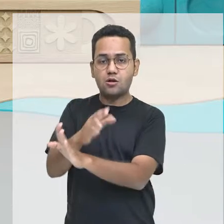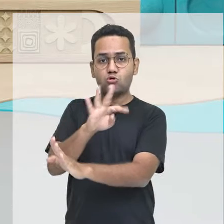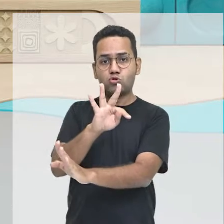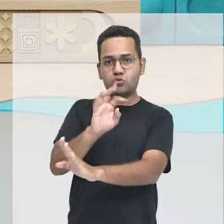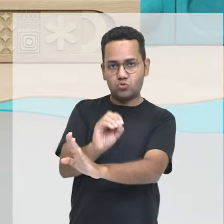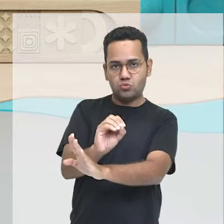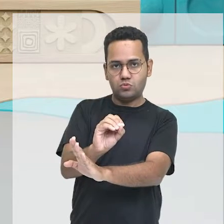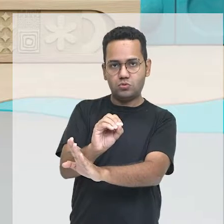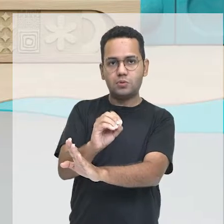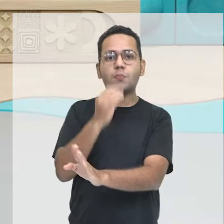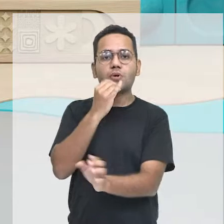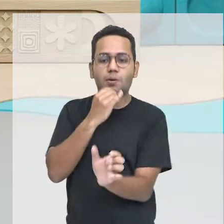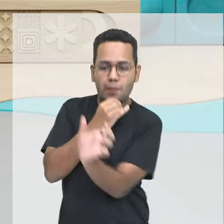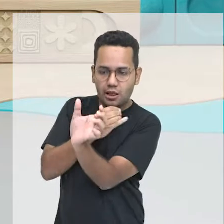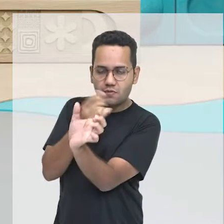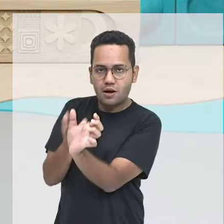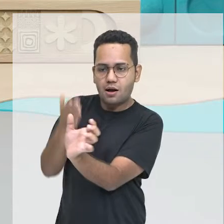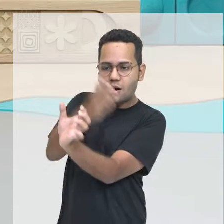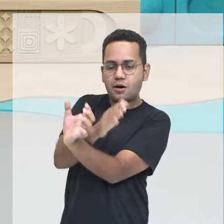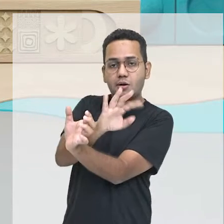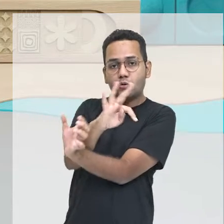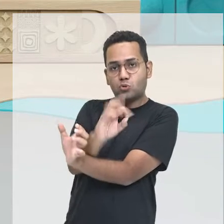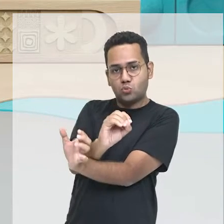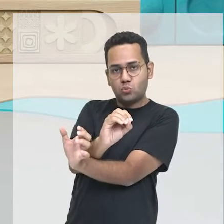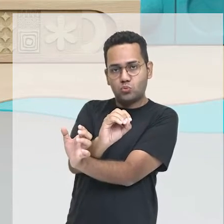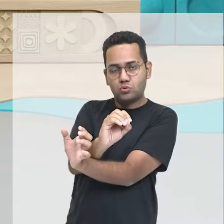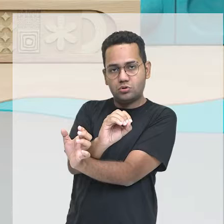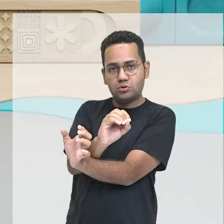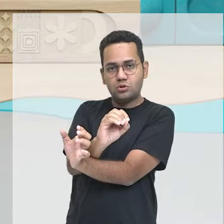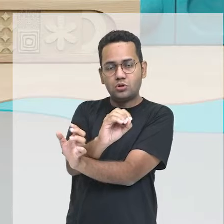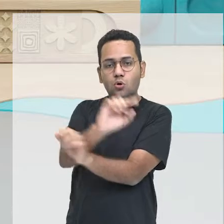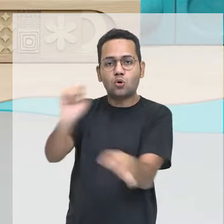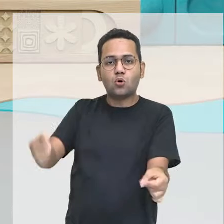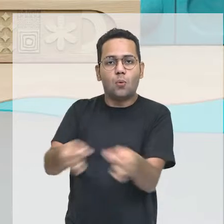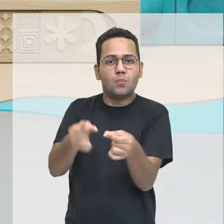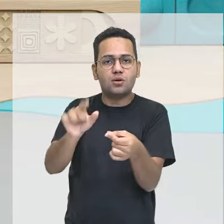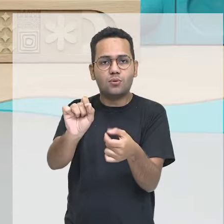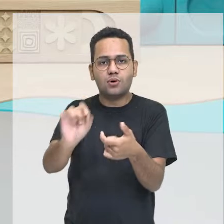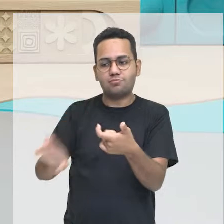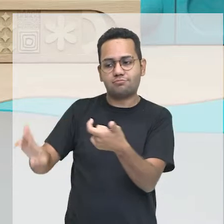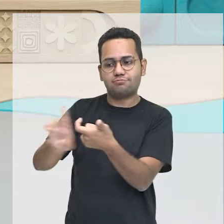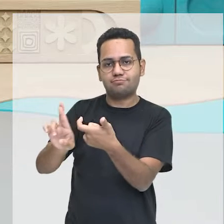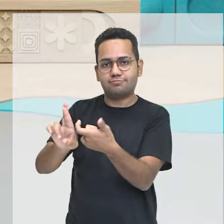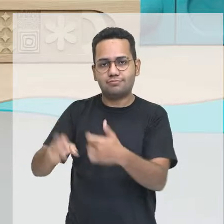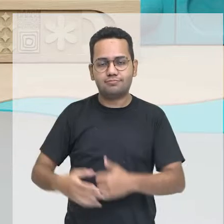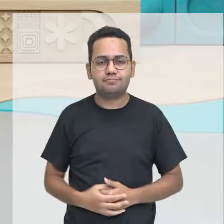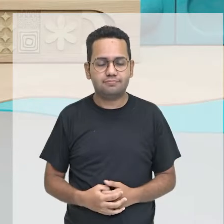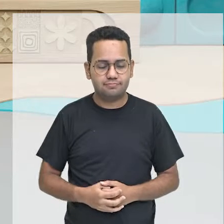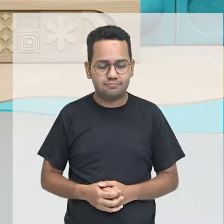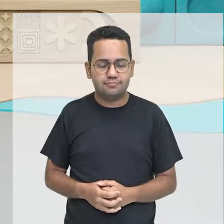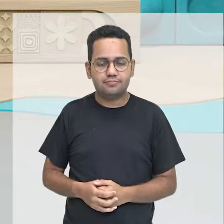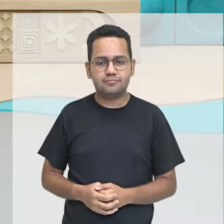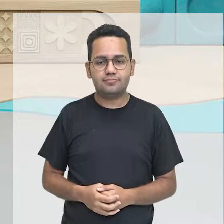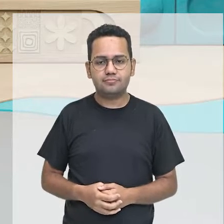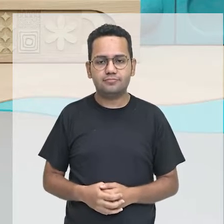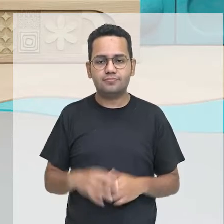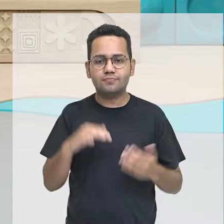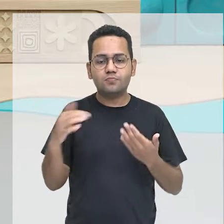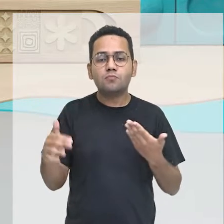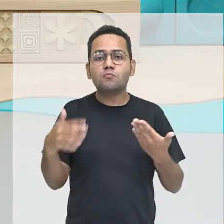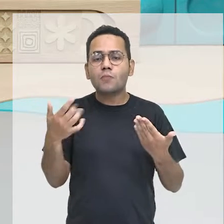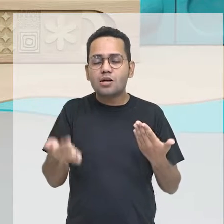com o próximo verbo, deixando ele aí na forma do infinitivo, tá certo? Então, de qualquer forma,